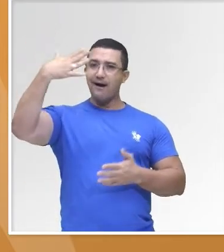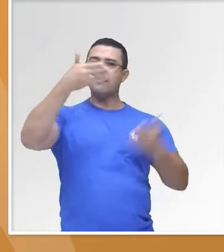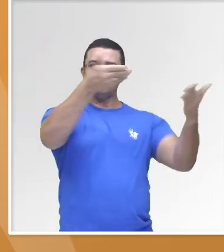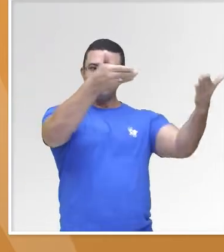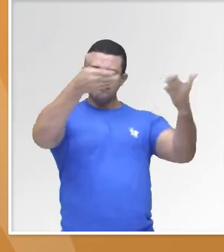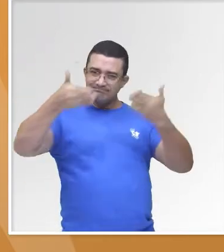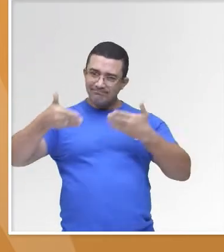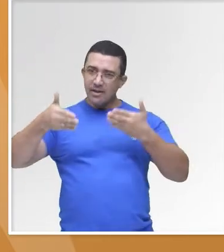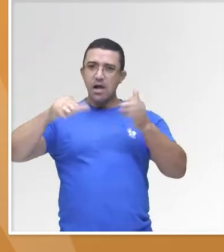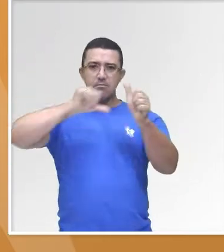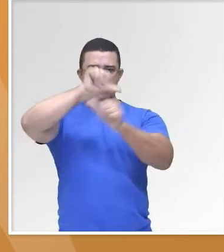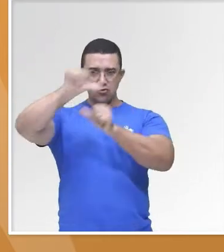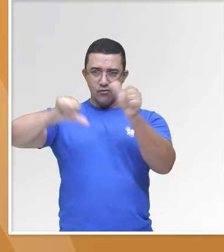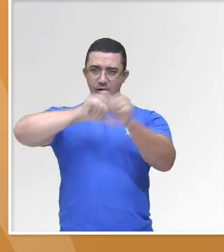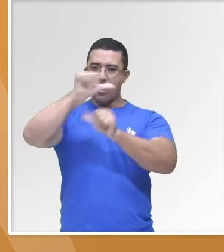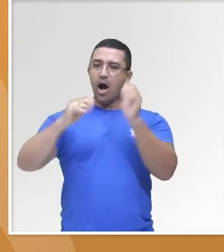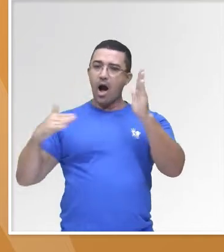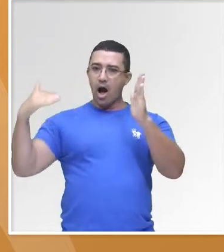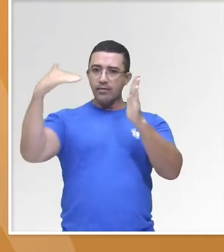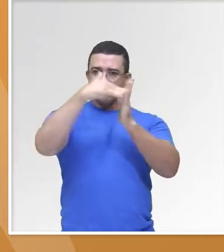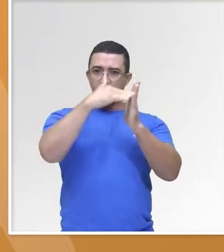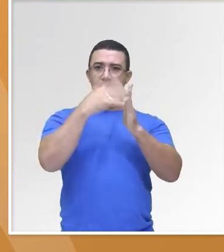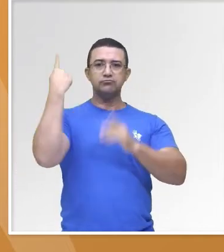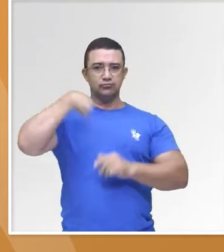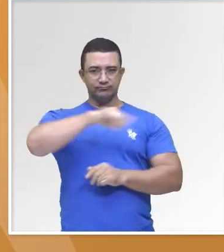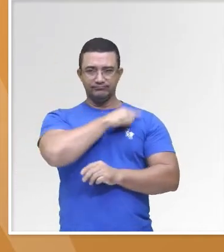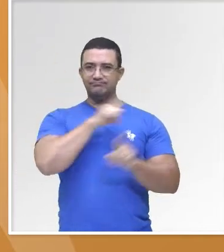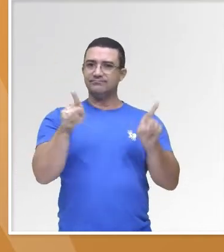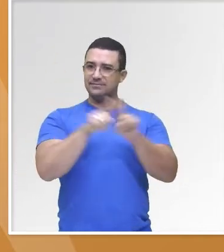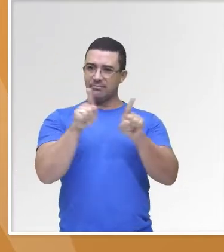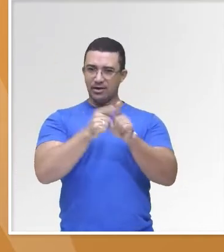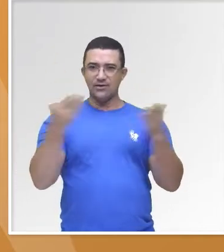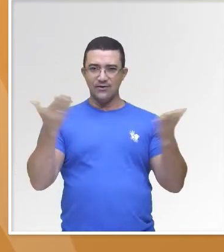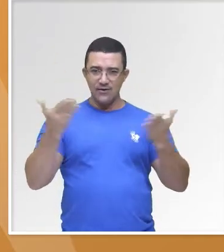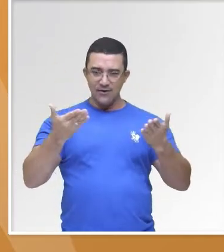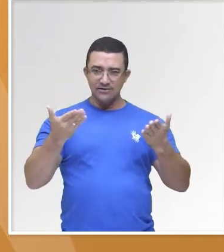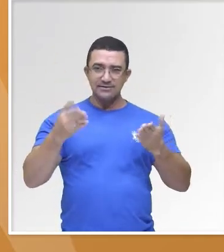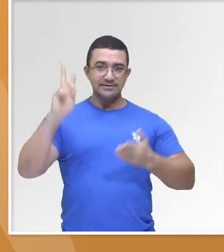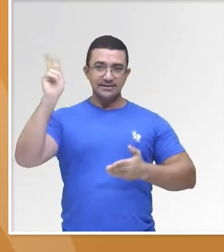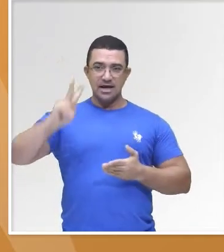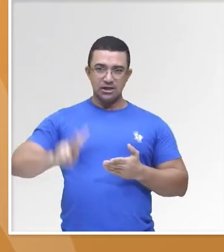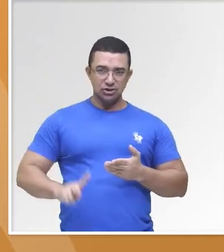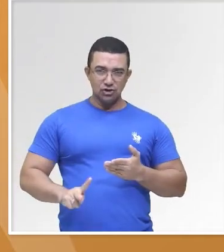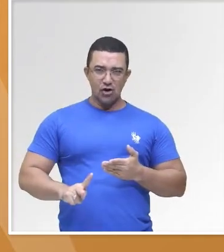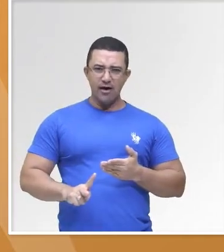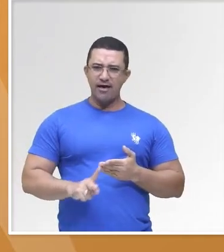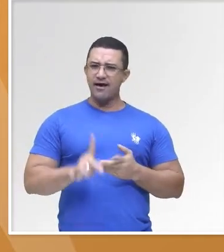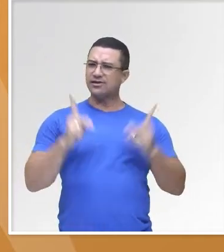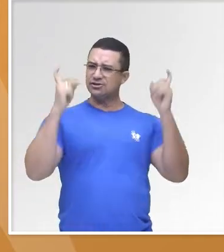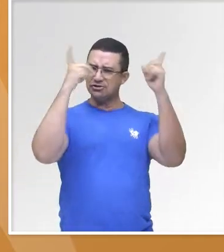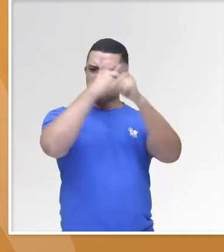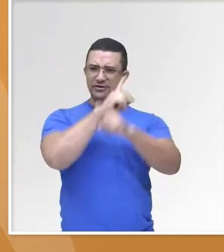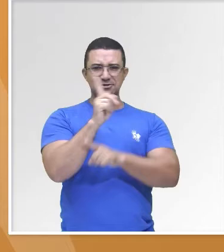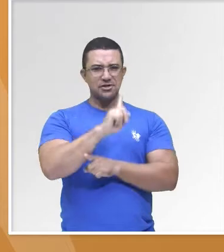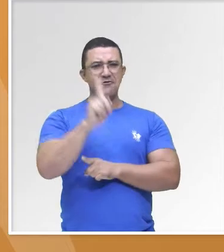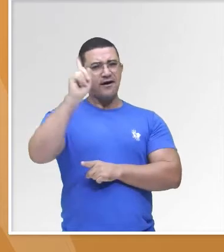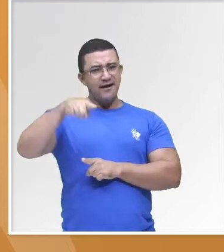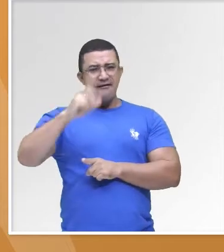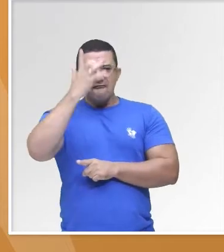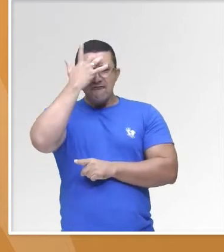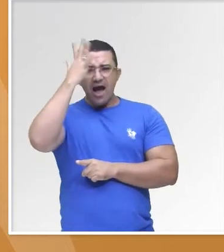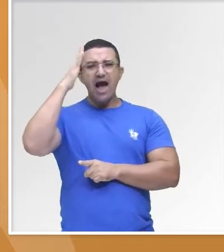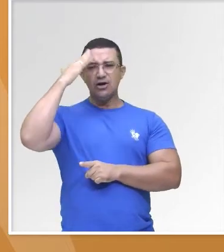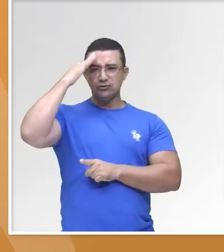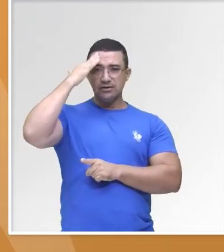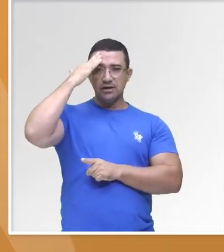transformações que chegaram até nós. Exatamente. A história não é um bicho de 7 cabeças, ela é muito prática. É tudo